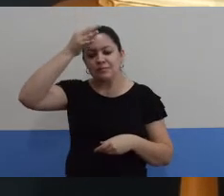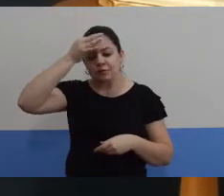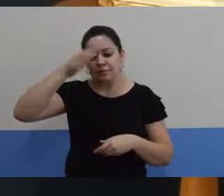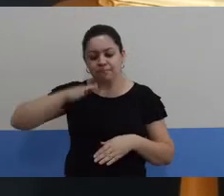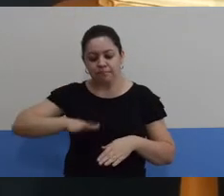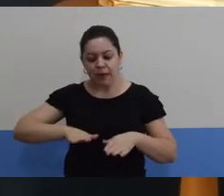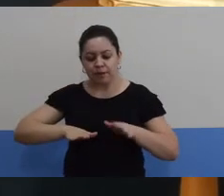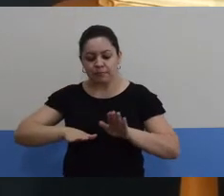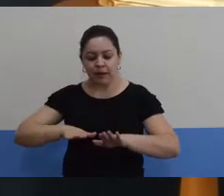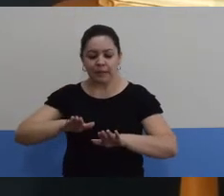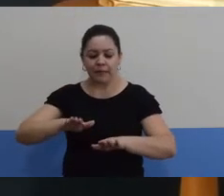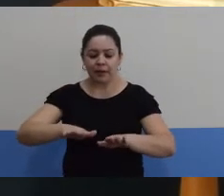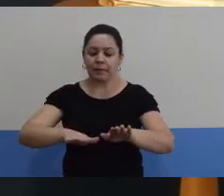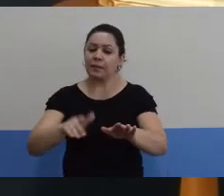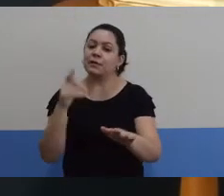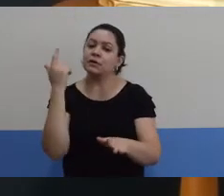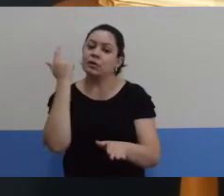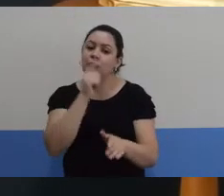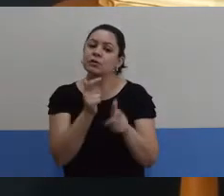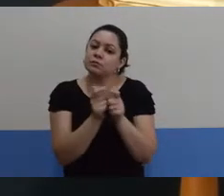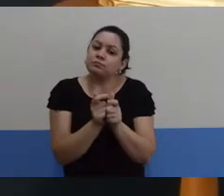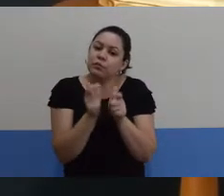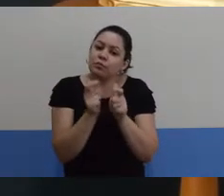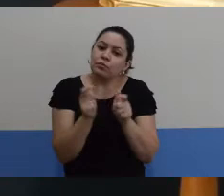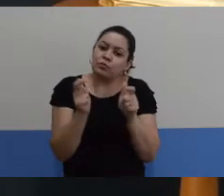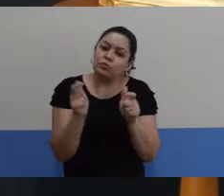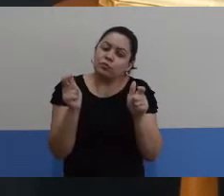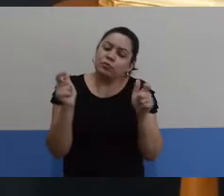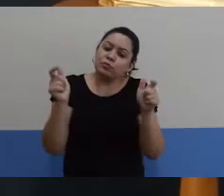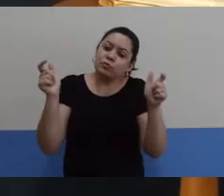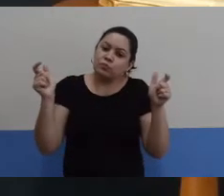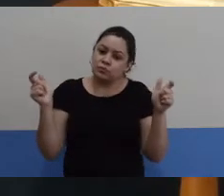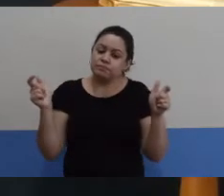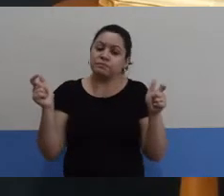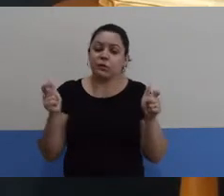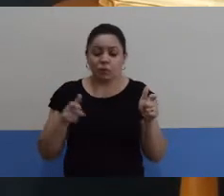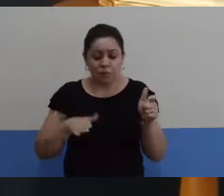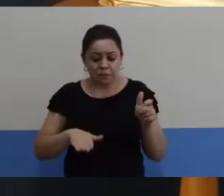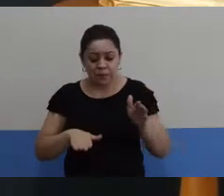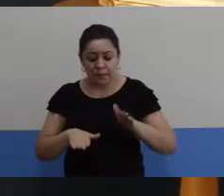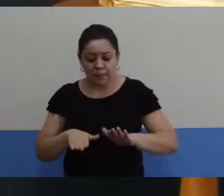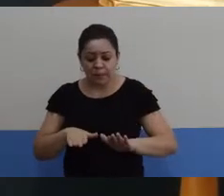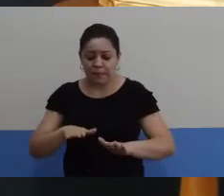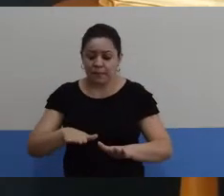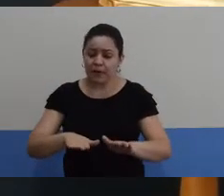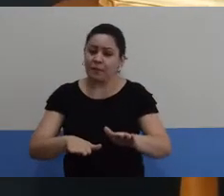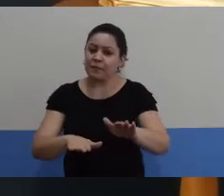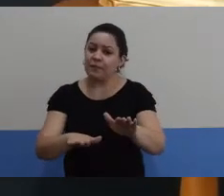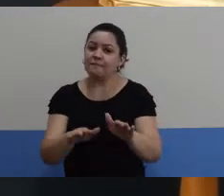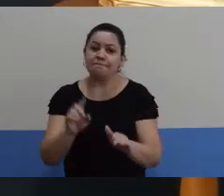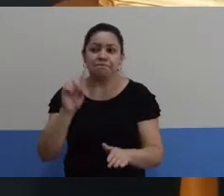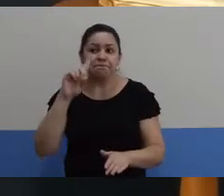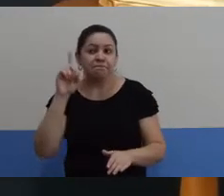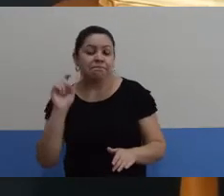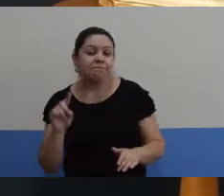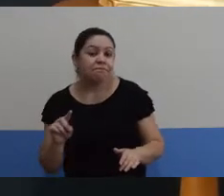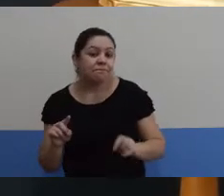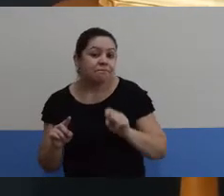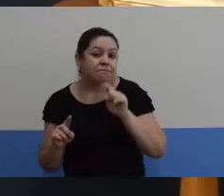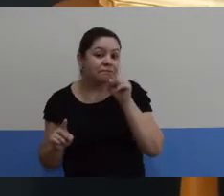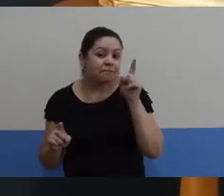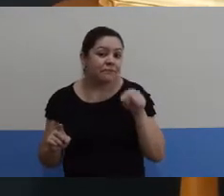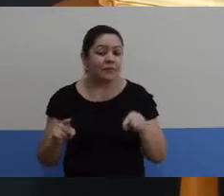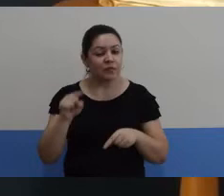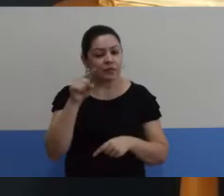para crescer com a igreja sinodal? Quais os passos, né? Vamos fazendo uns pontinhos de interrogação, você que nos ouve